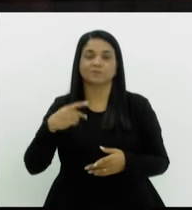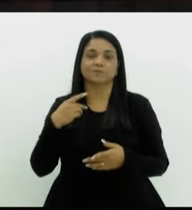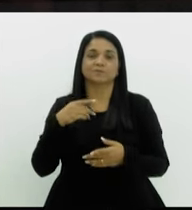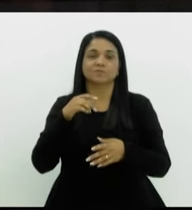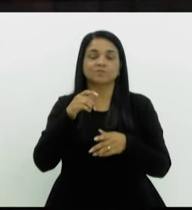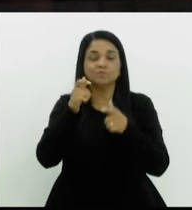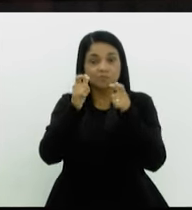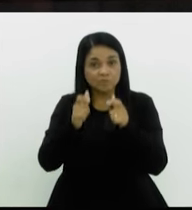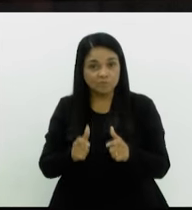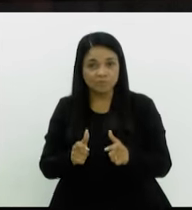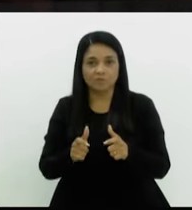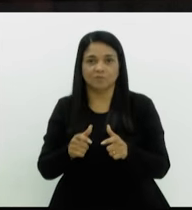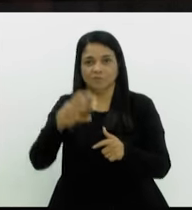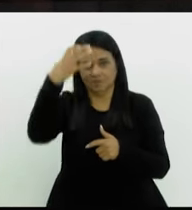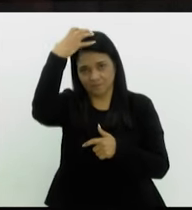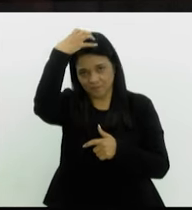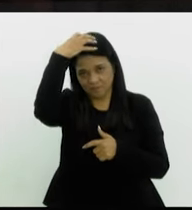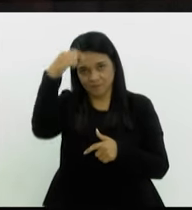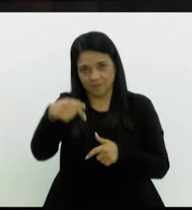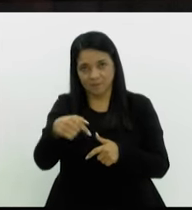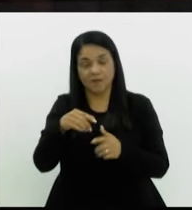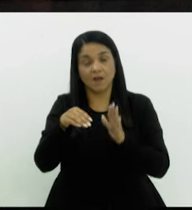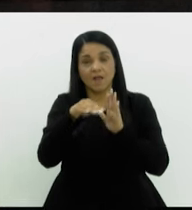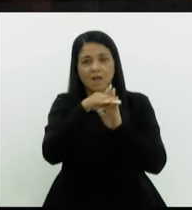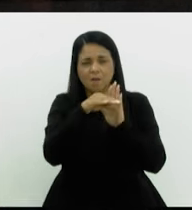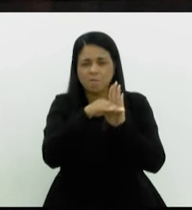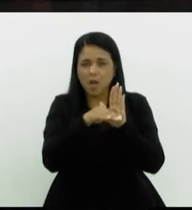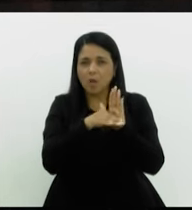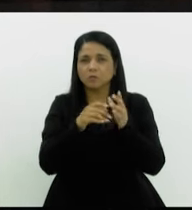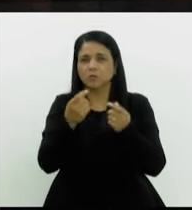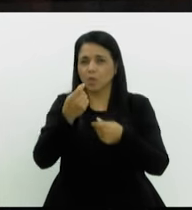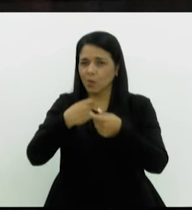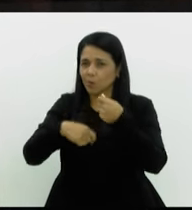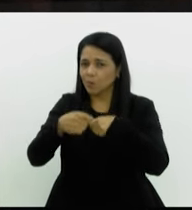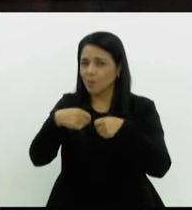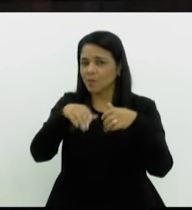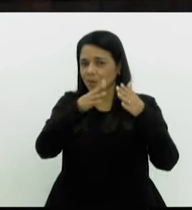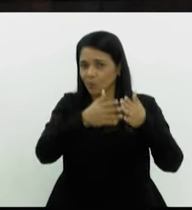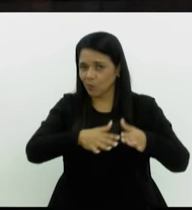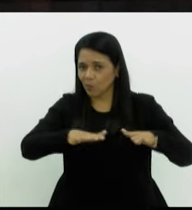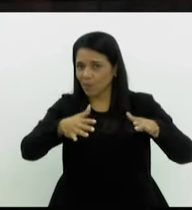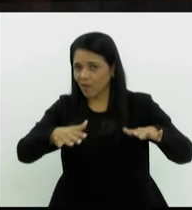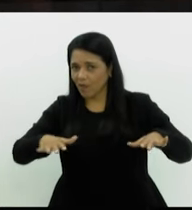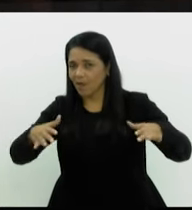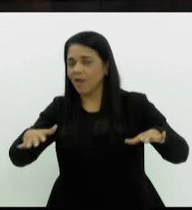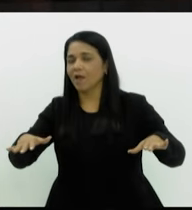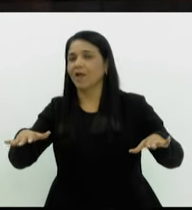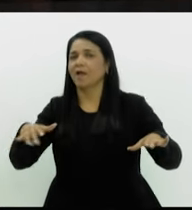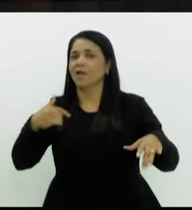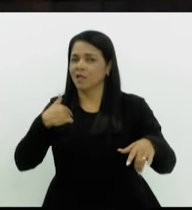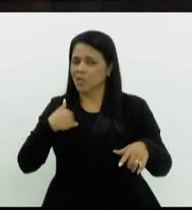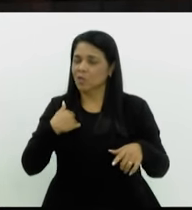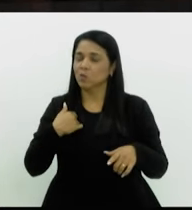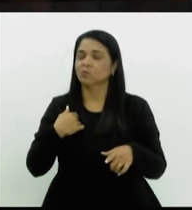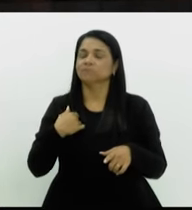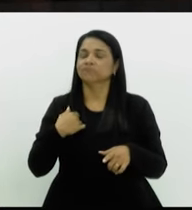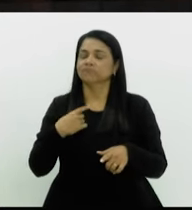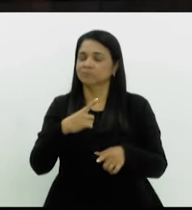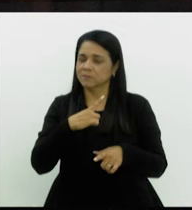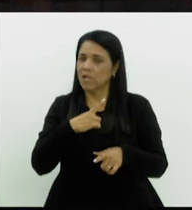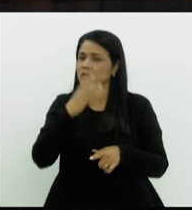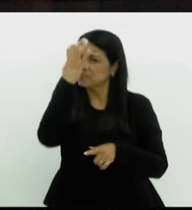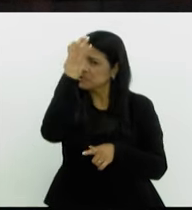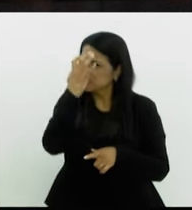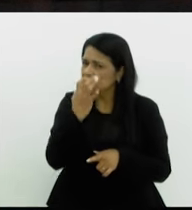todos sabem, não é, que a pauta da economia do mar é uma pauta que eu tenho levado muito a